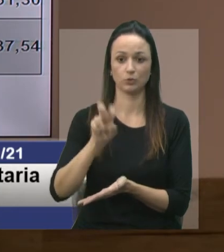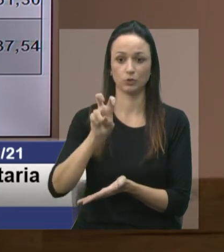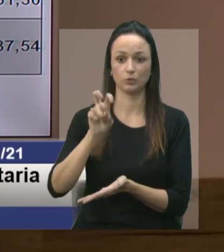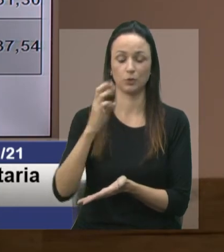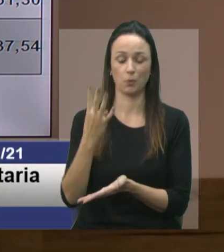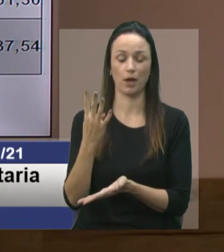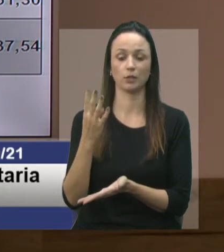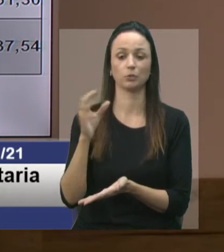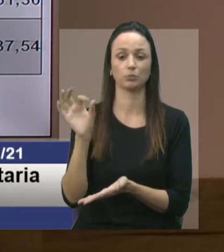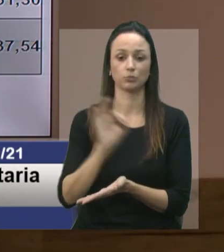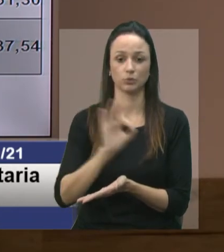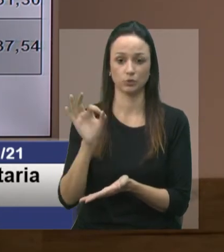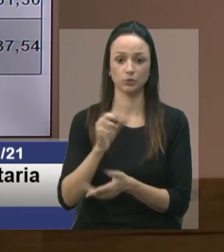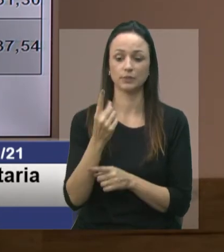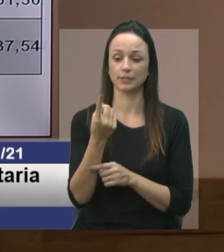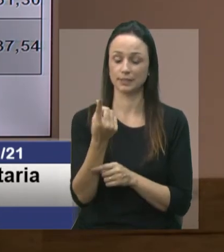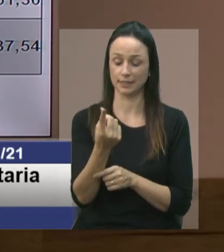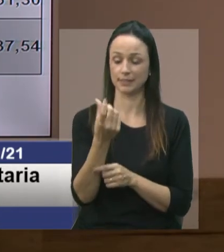37,54%, equivalente a